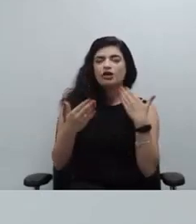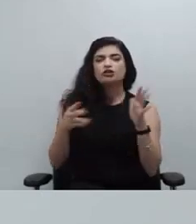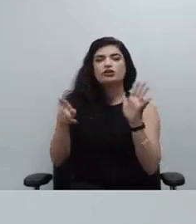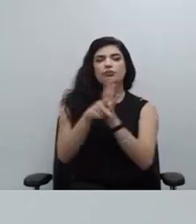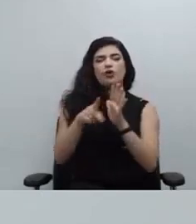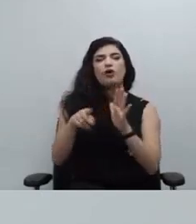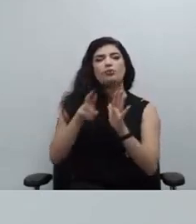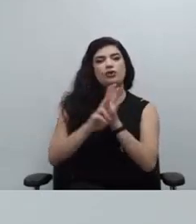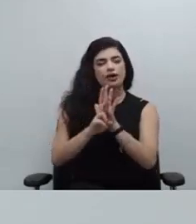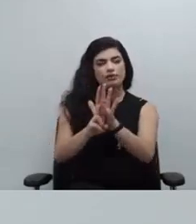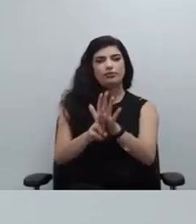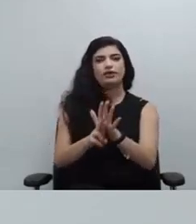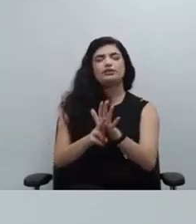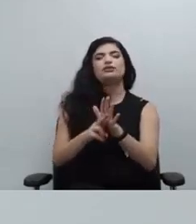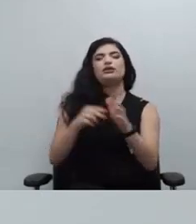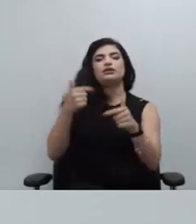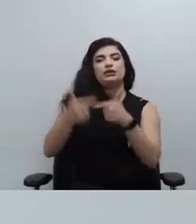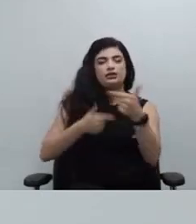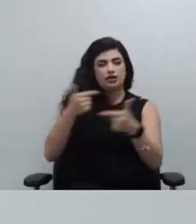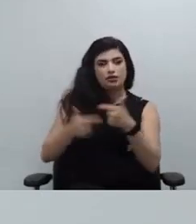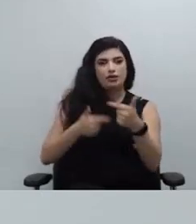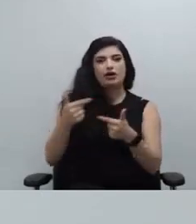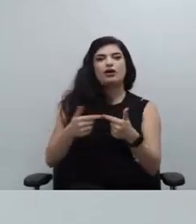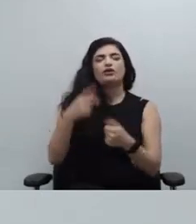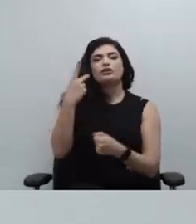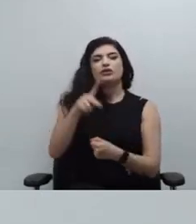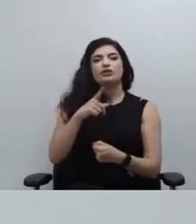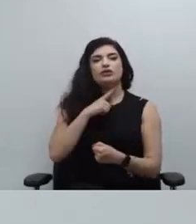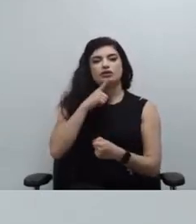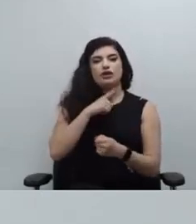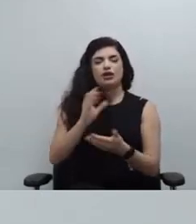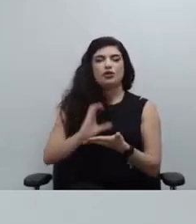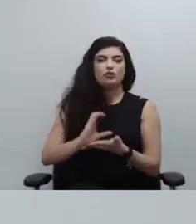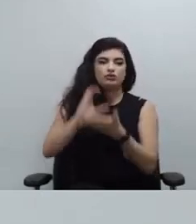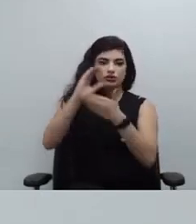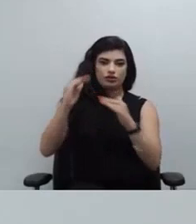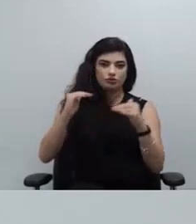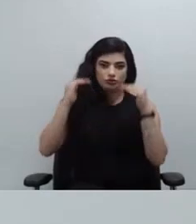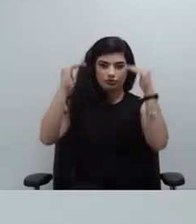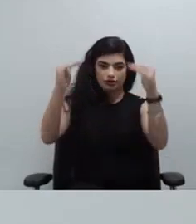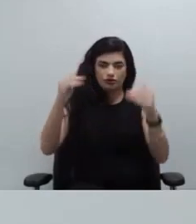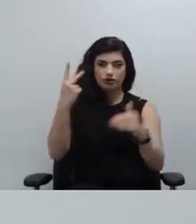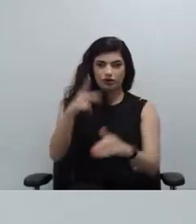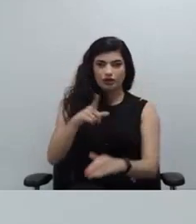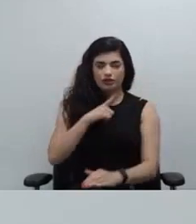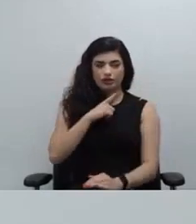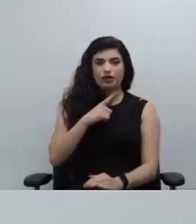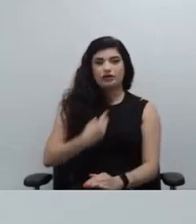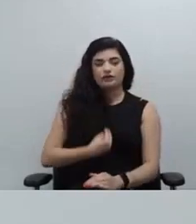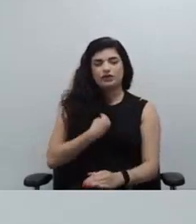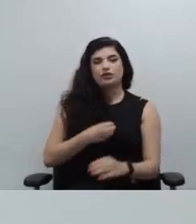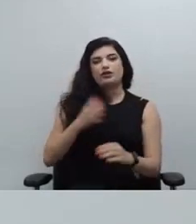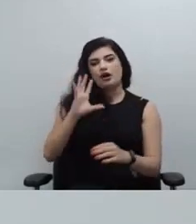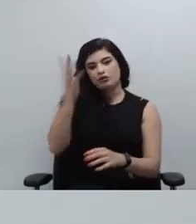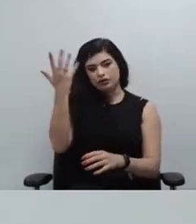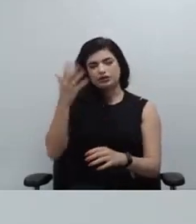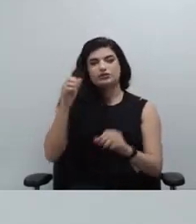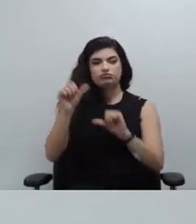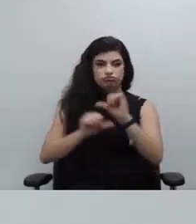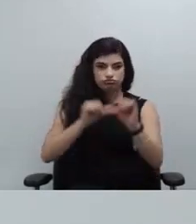classe representativa dos servidores e servidoras nas sessões do Conselho Superior, que acabou ensejando inclusive uma alteração